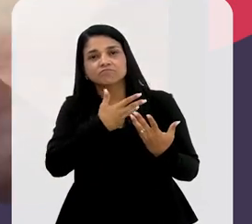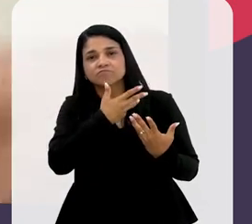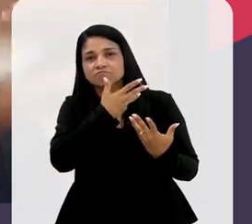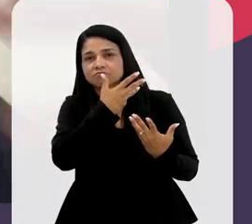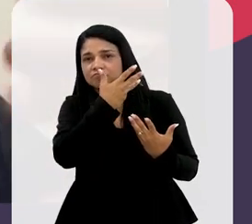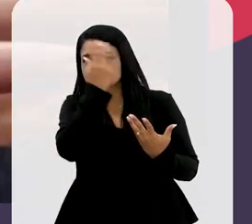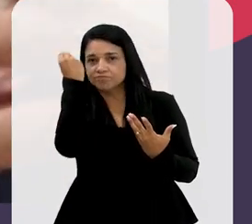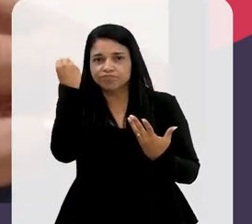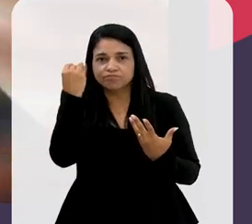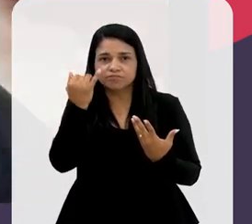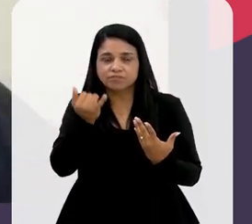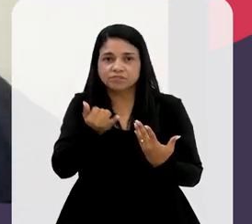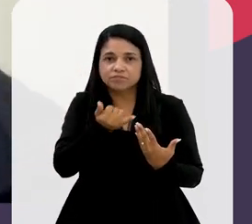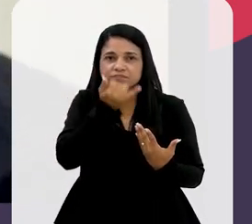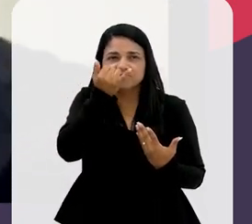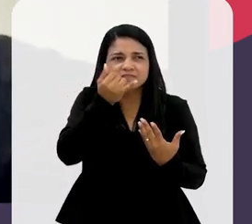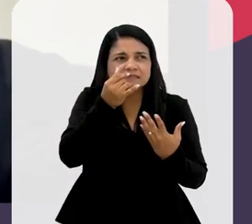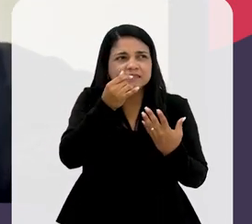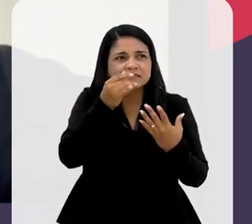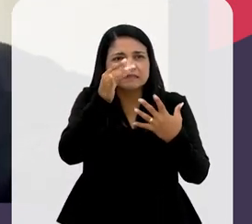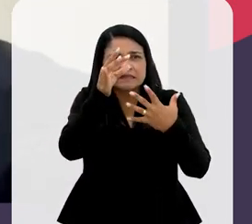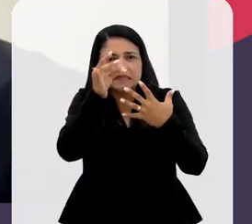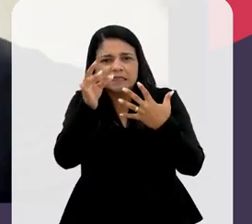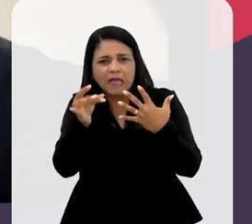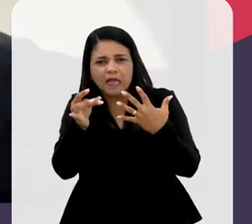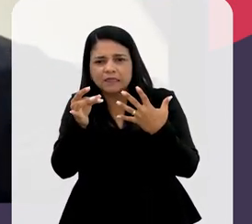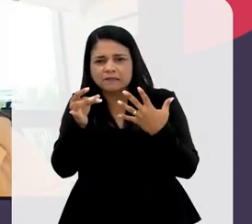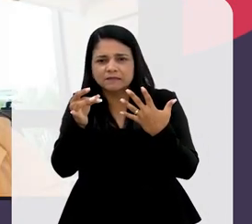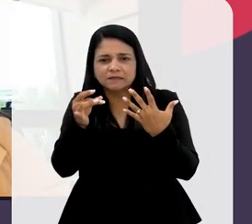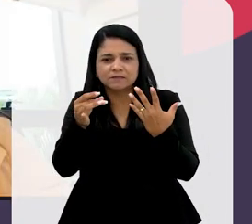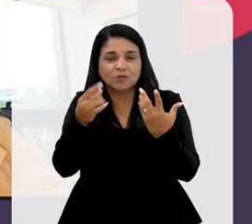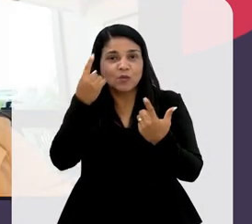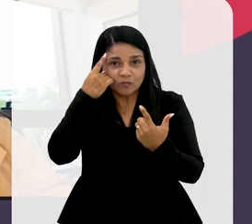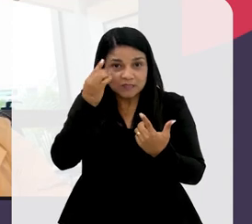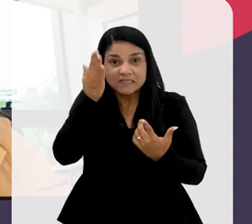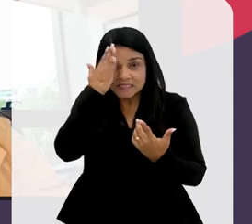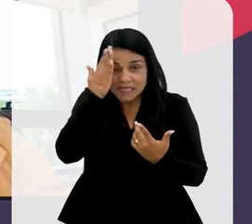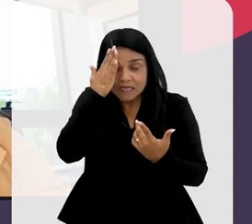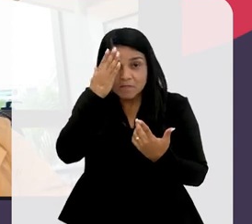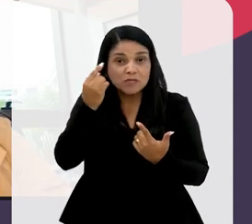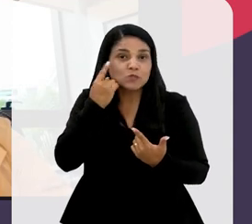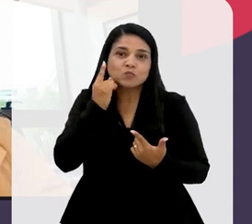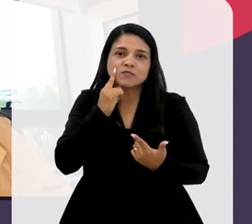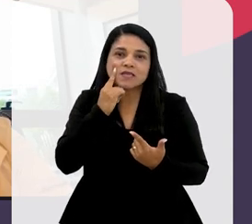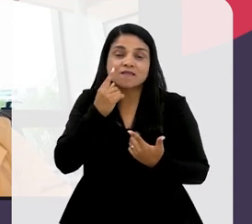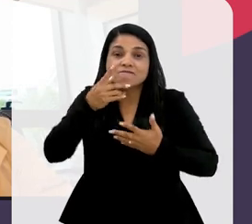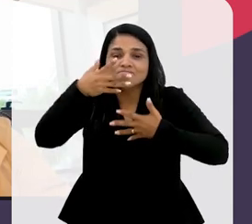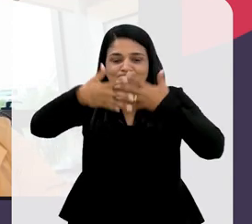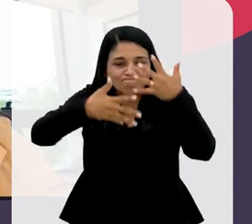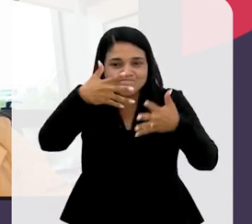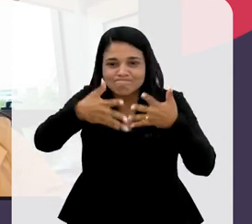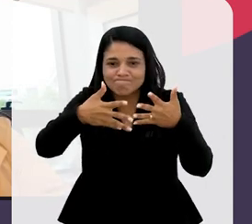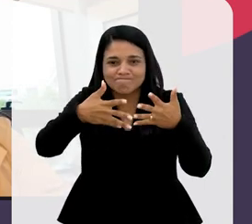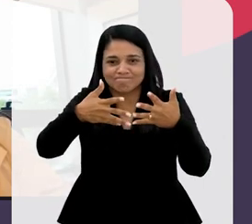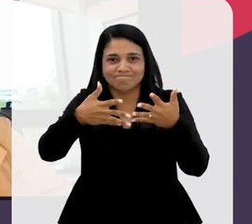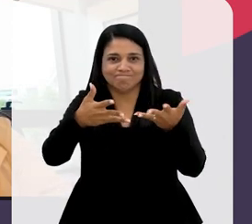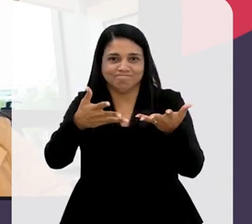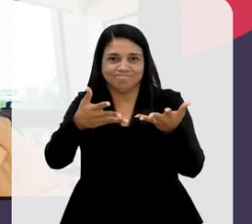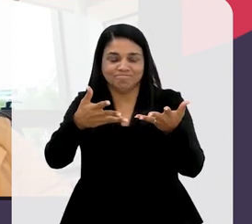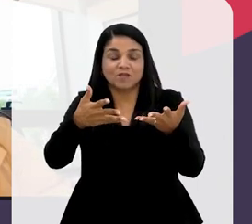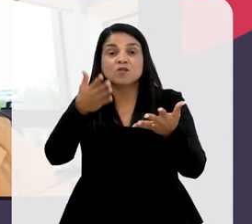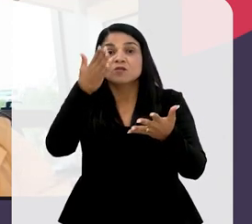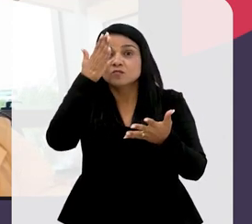contar a história, eu estou contando. De repente foge alguns detalhes. Não é que foge, eu tô sabendo, só não estou sabendo falar